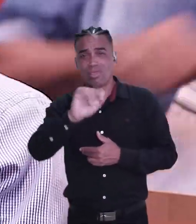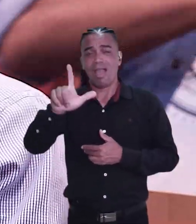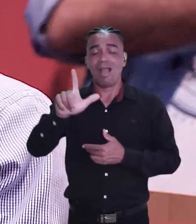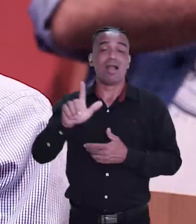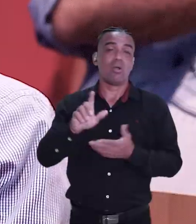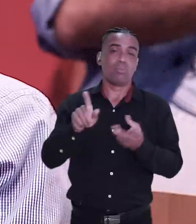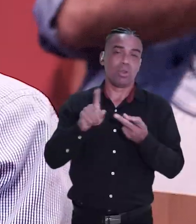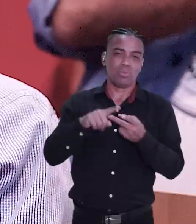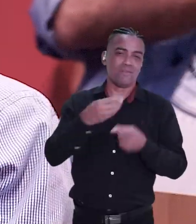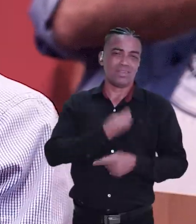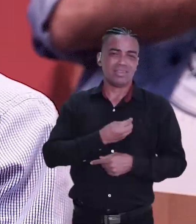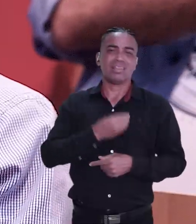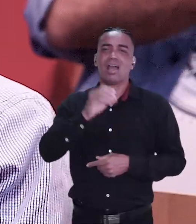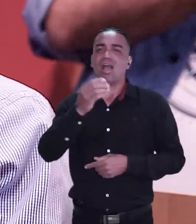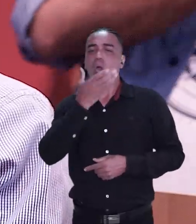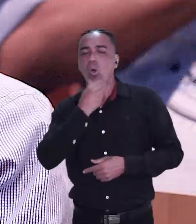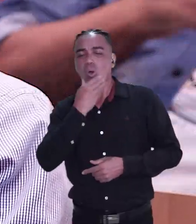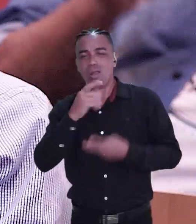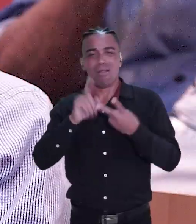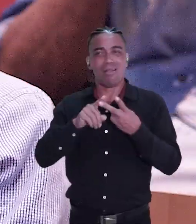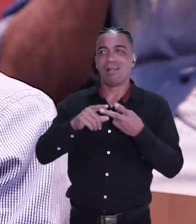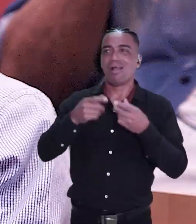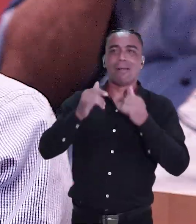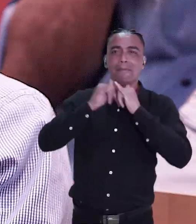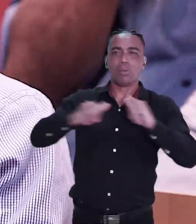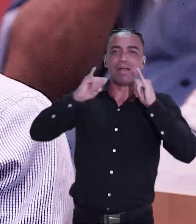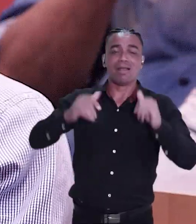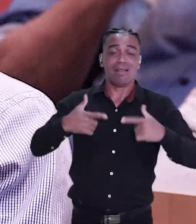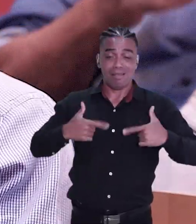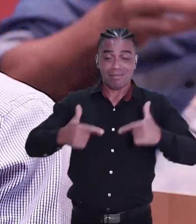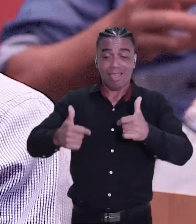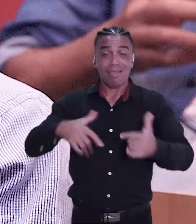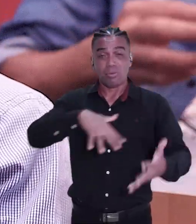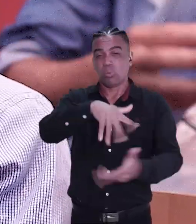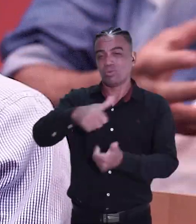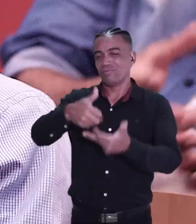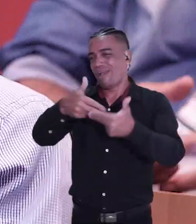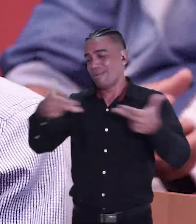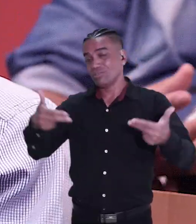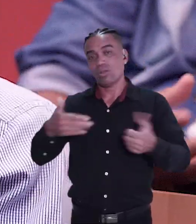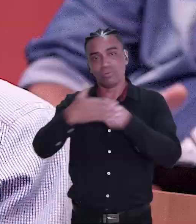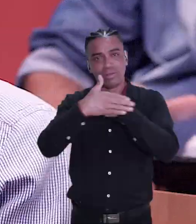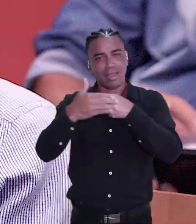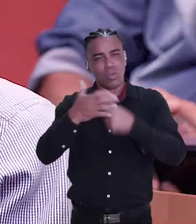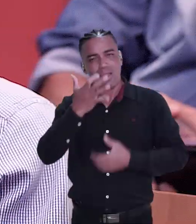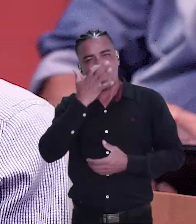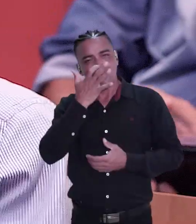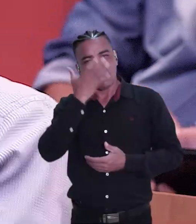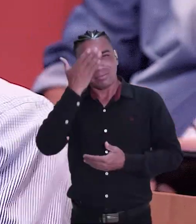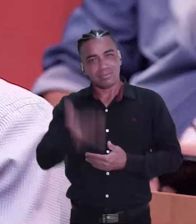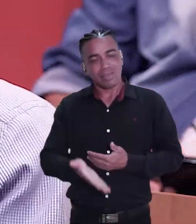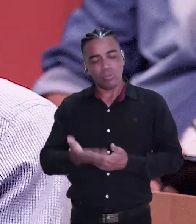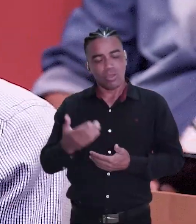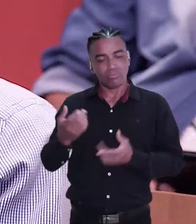já comprei outros 2, a biografia do Oswaldo Aranha, uma história da propaganda de guerra no mundo e outros tantos, né? Então, assim, é com carinho,